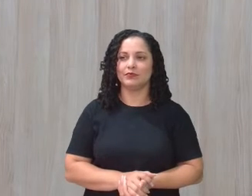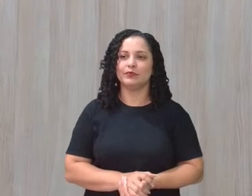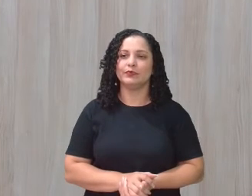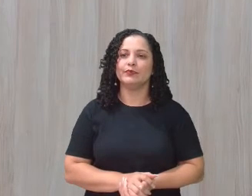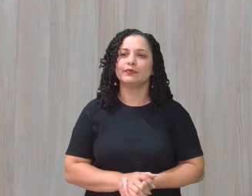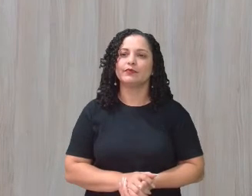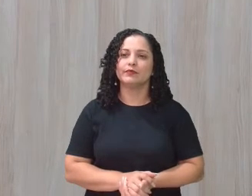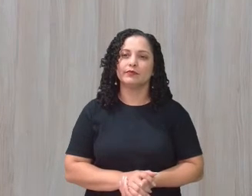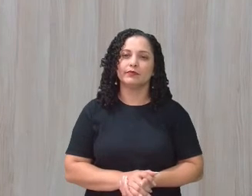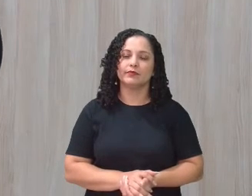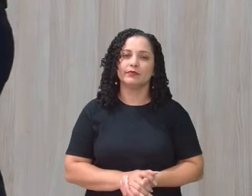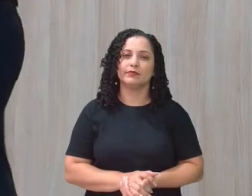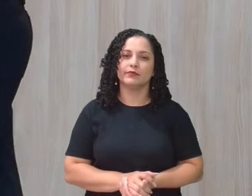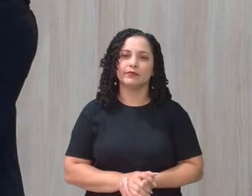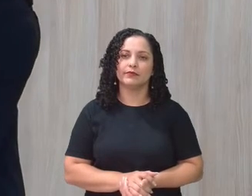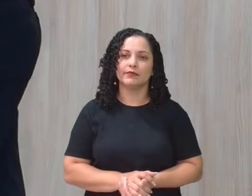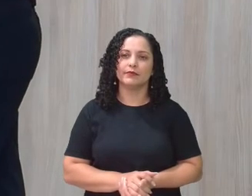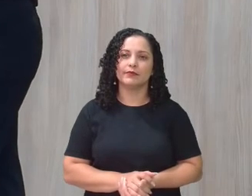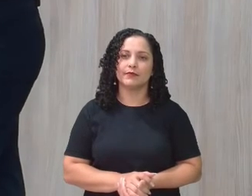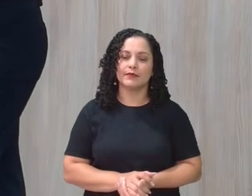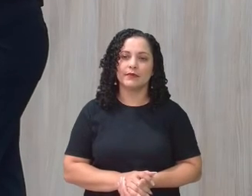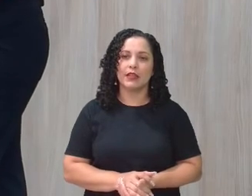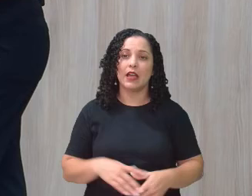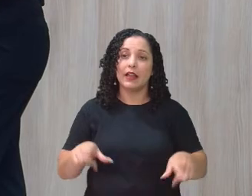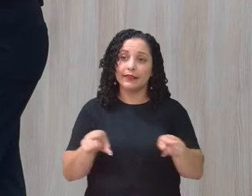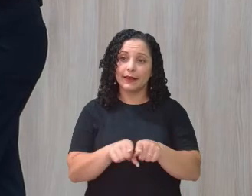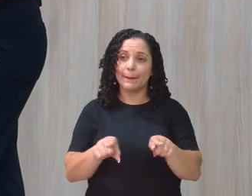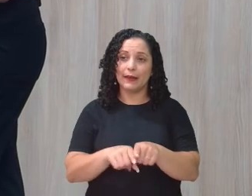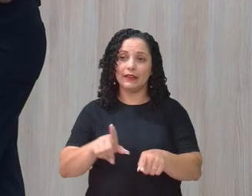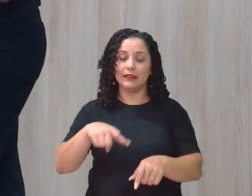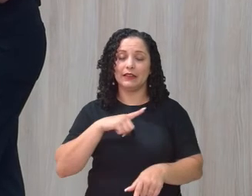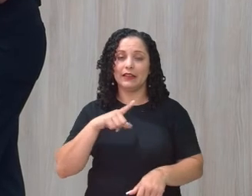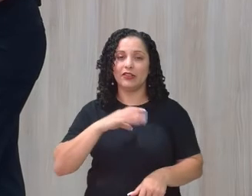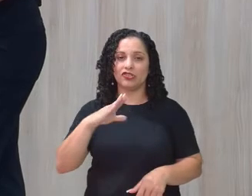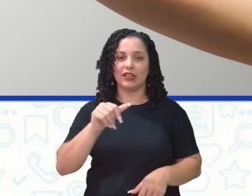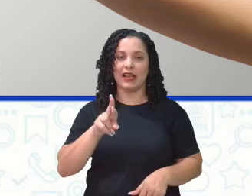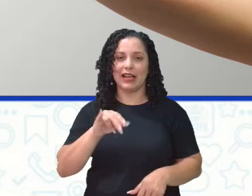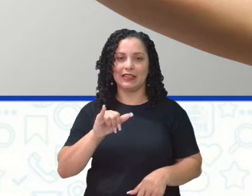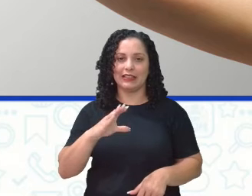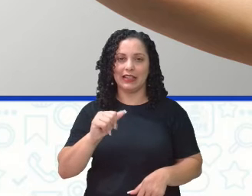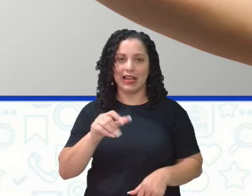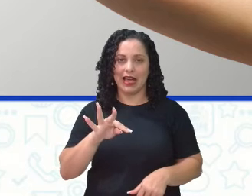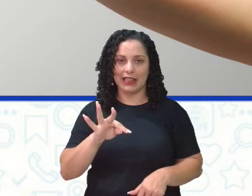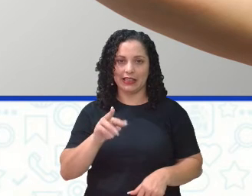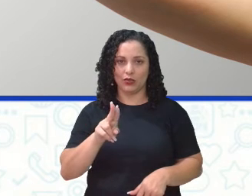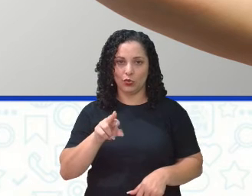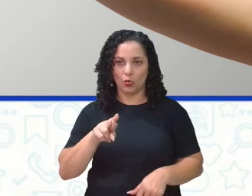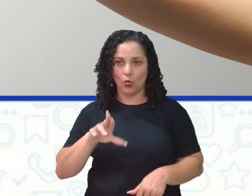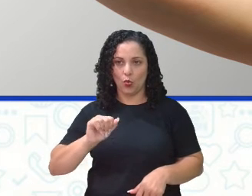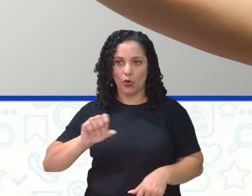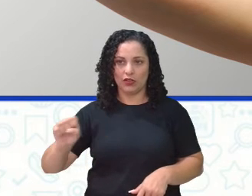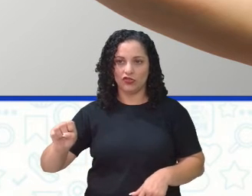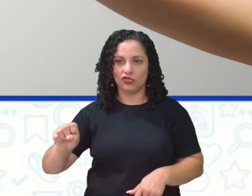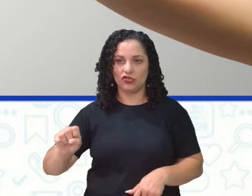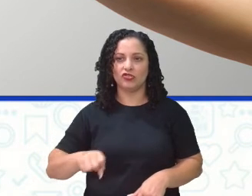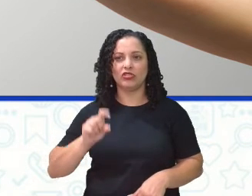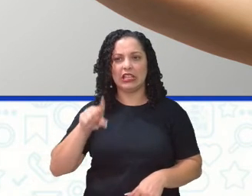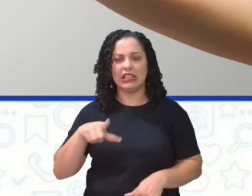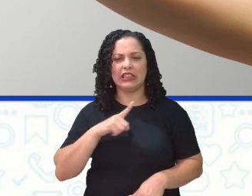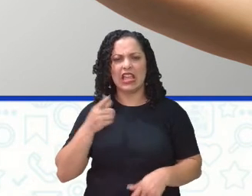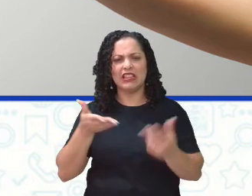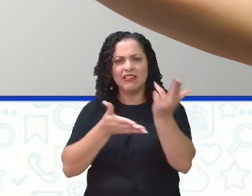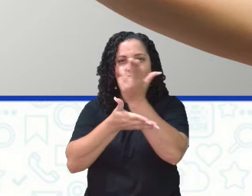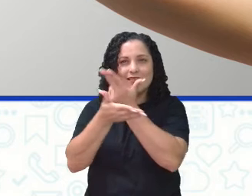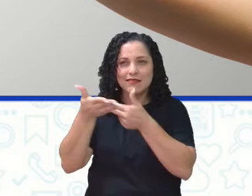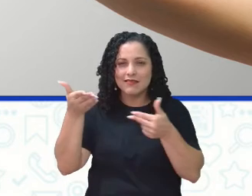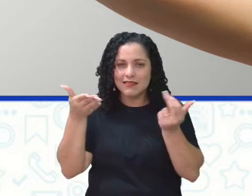nosso carteirinho, nosso querido carteirinho. Nós temos as caricaturas, que são personagens que têm distorções propositais a fim de